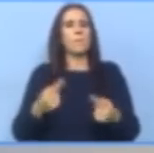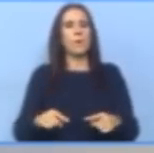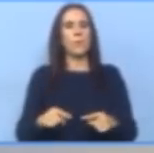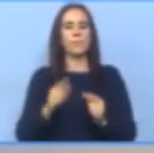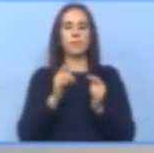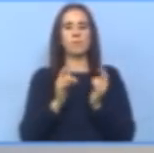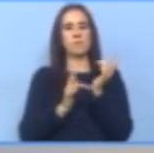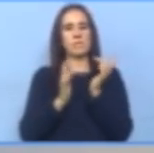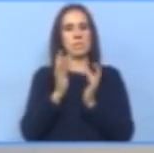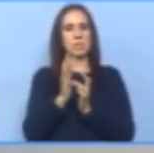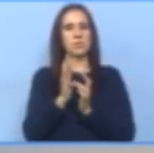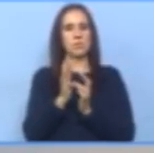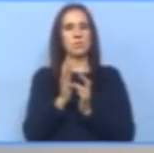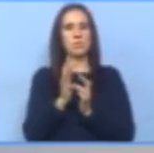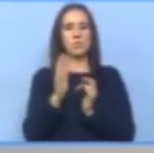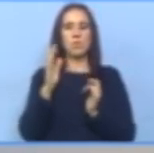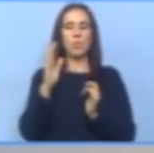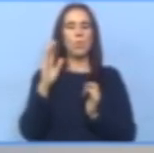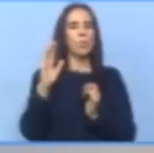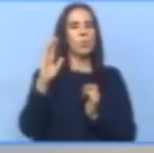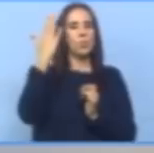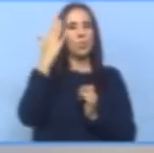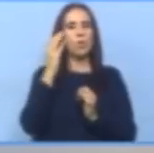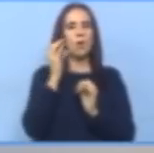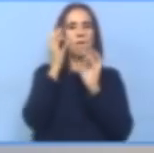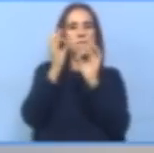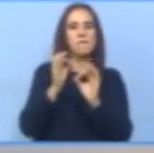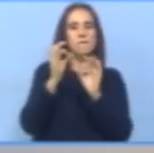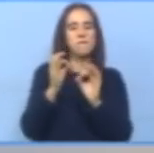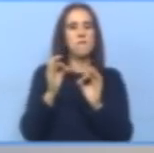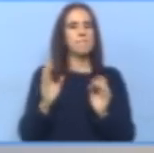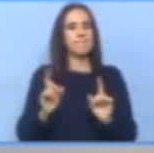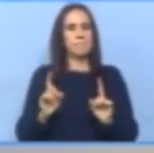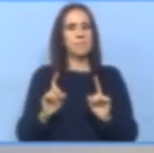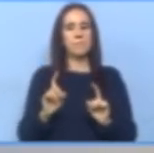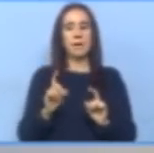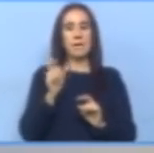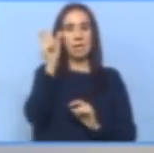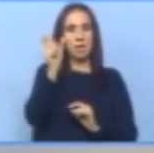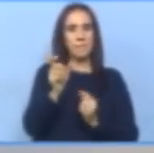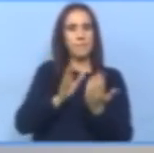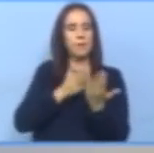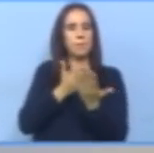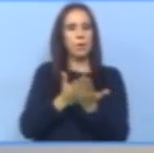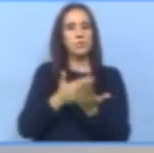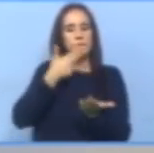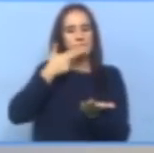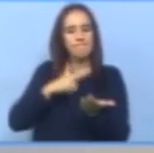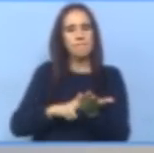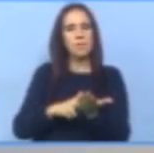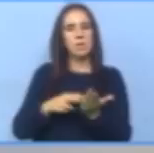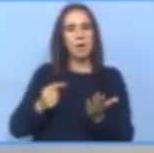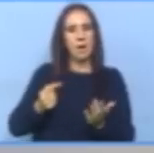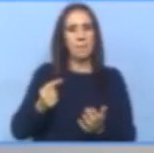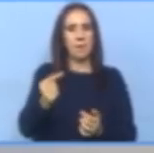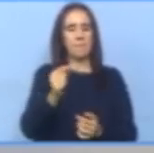Cristo nos píncaros e prestar-lhe o culto, mas dizer que aquilo que ele nos vem propor possa verdadeiramente ser concretizado, possa verdadeiramente